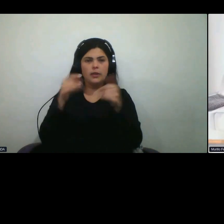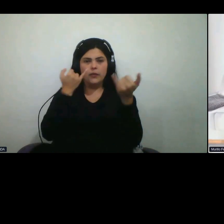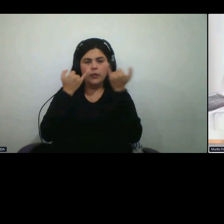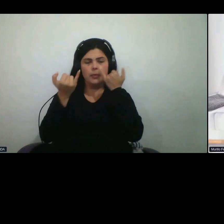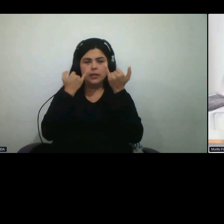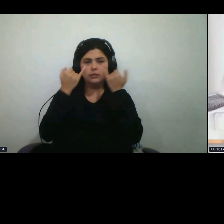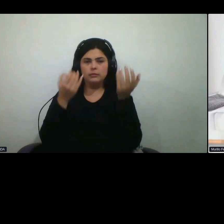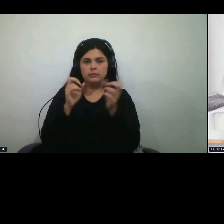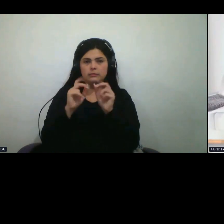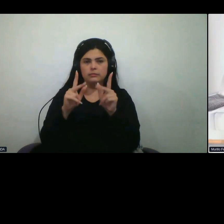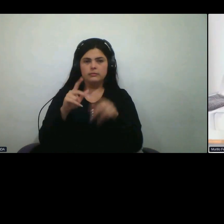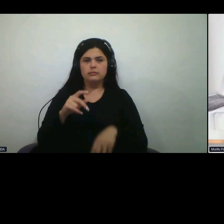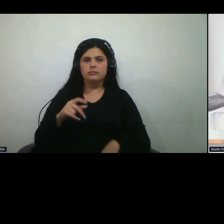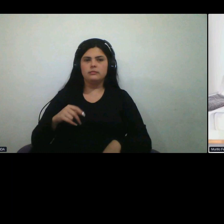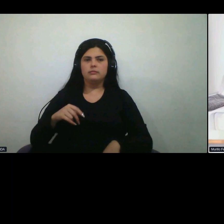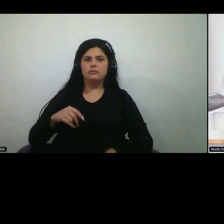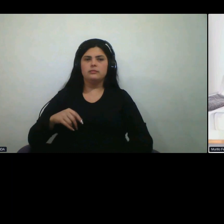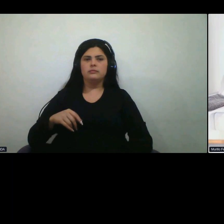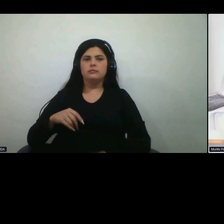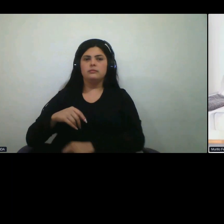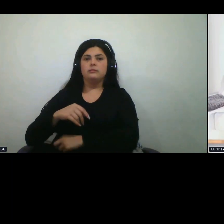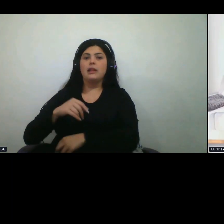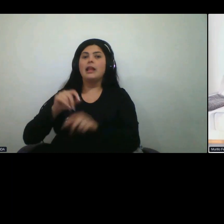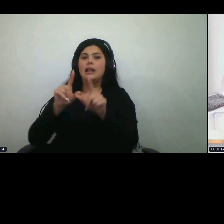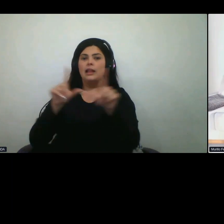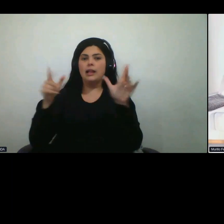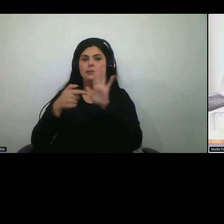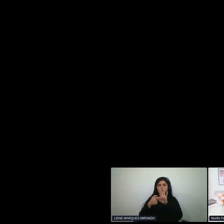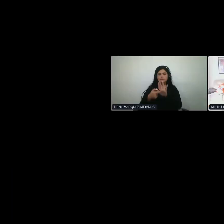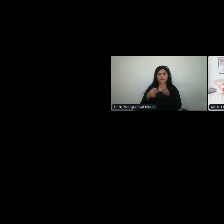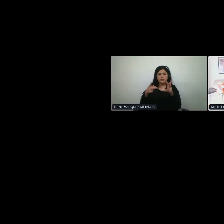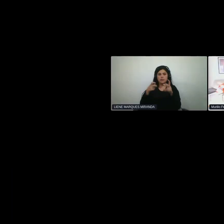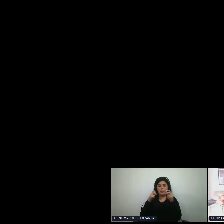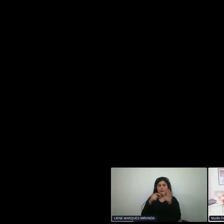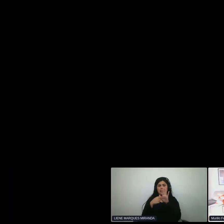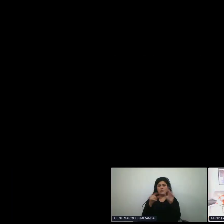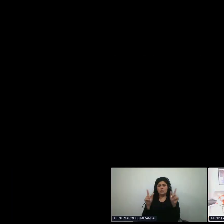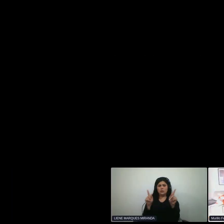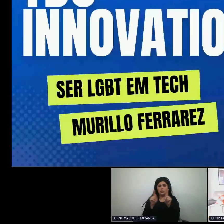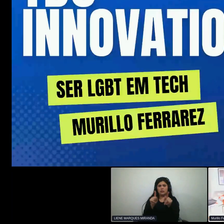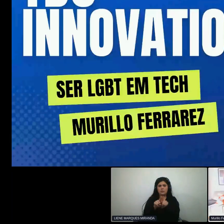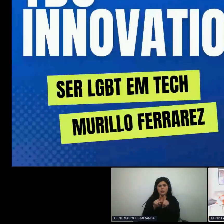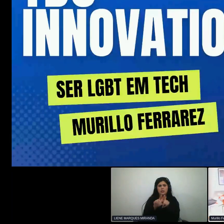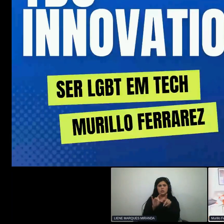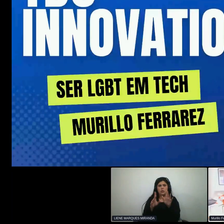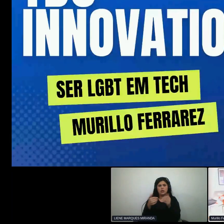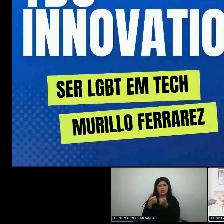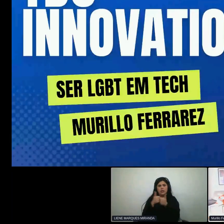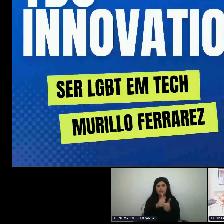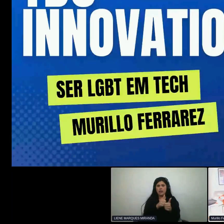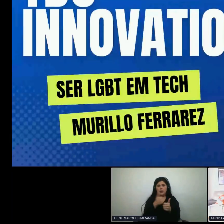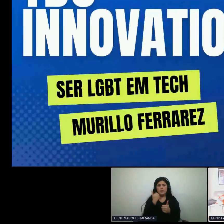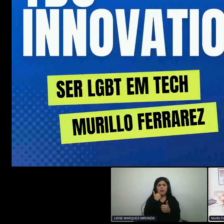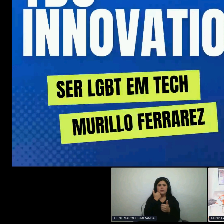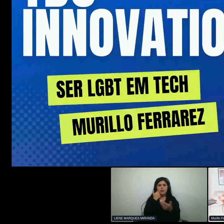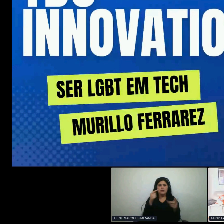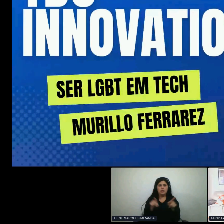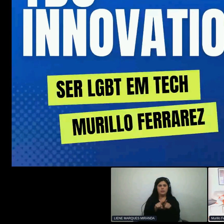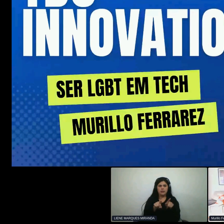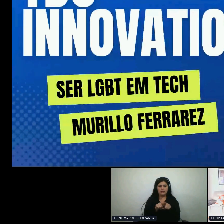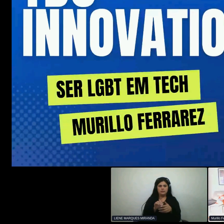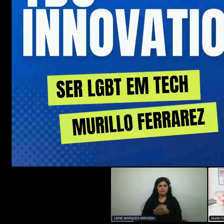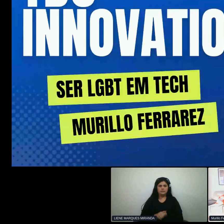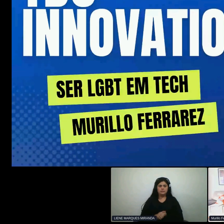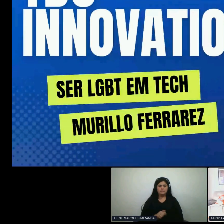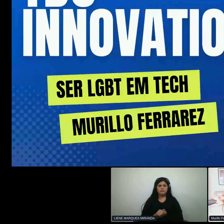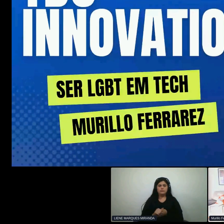etc. Vou compartilhar aqui minha tela. Vocês vão ver que é uma apresentação bem curtinha, mas é só para guiar o nosso bate-papo, tá bom? E o que